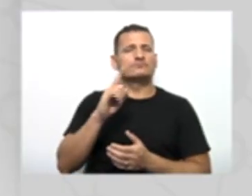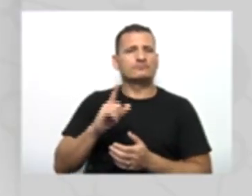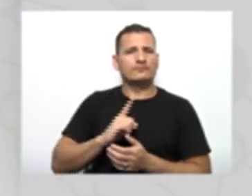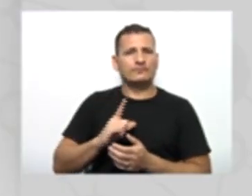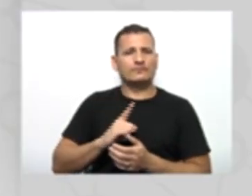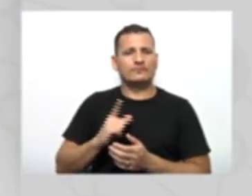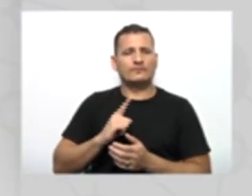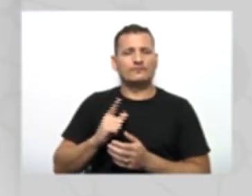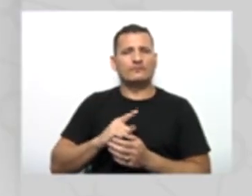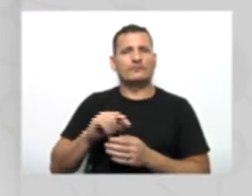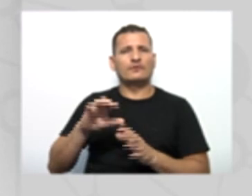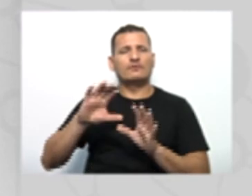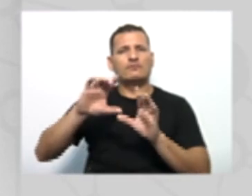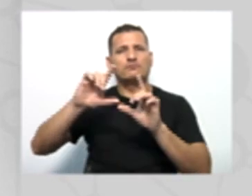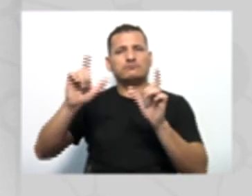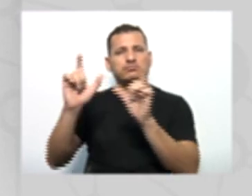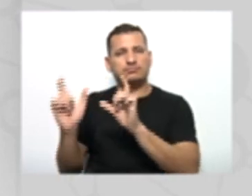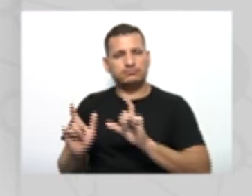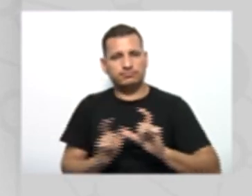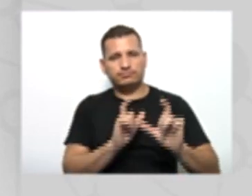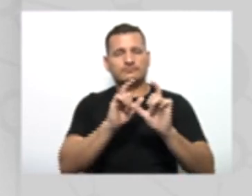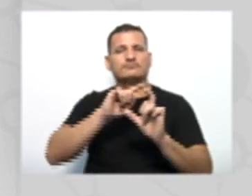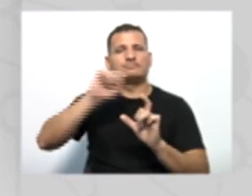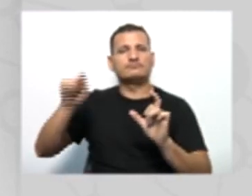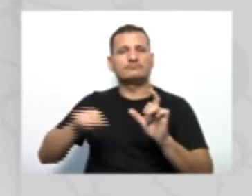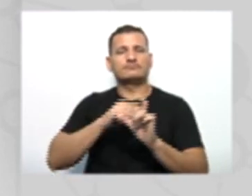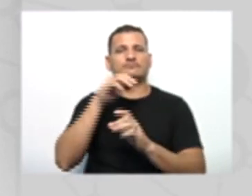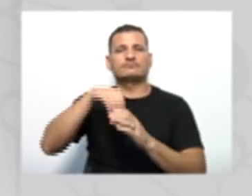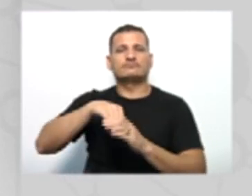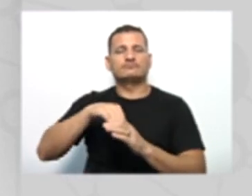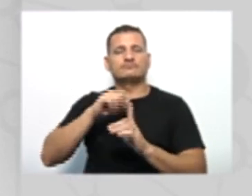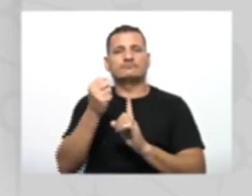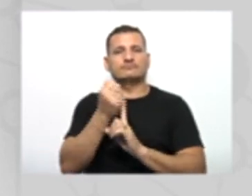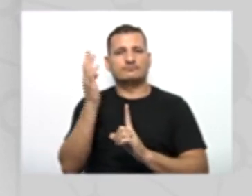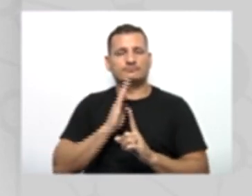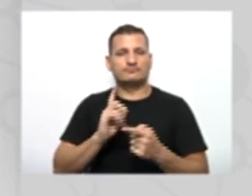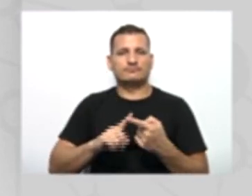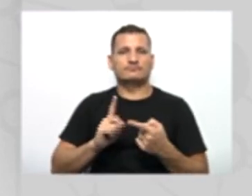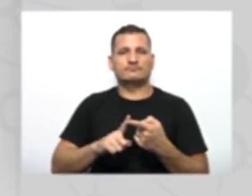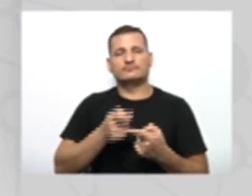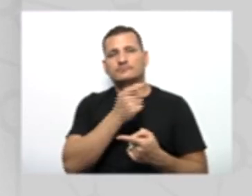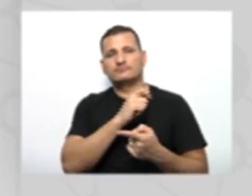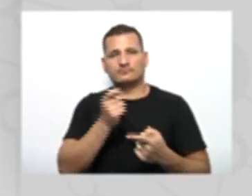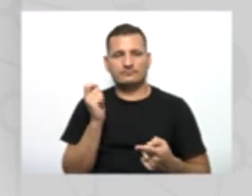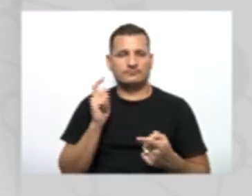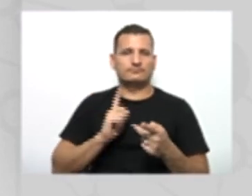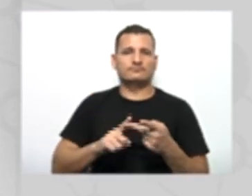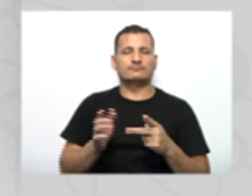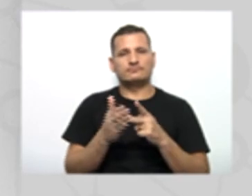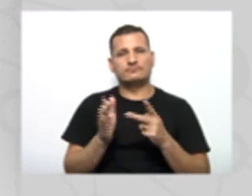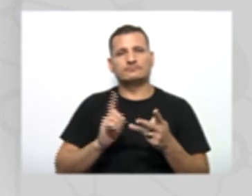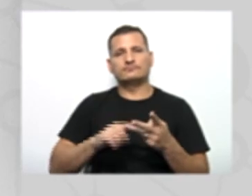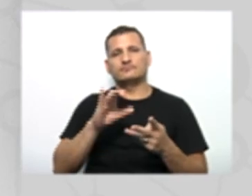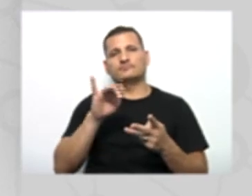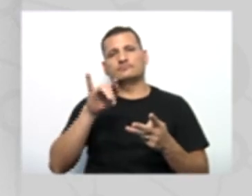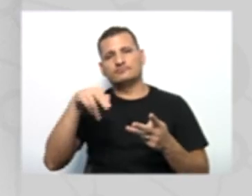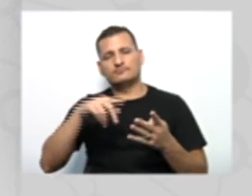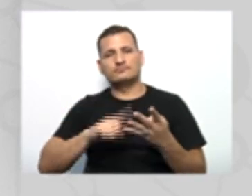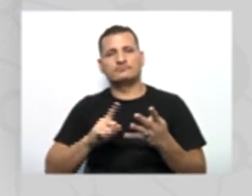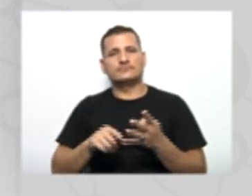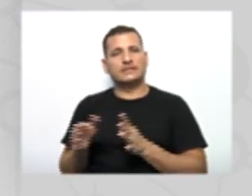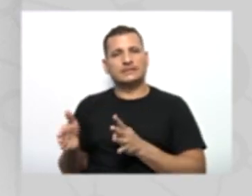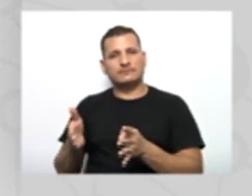escolas do país. E foi com esse objetivo que foi lançada a pesquisa entre professores, fruto de uma iniciativa integrada entre a Câmara dos